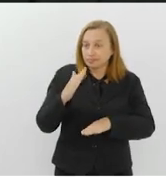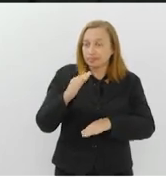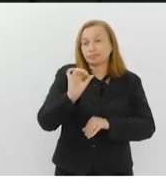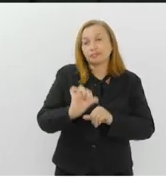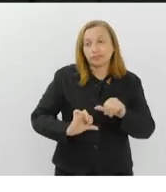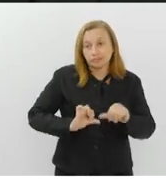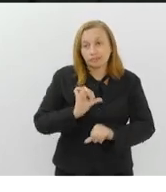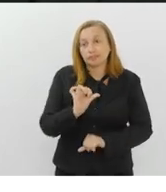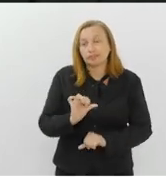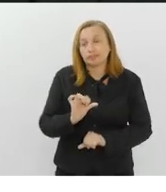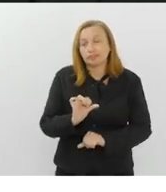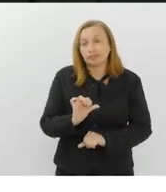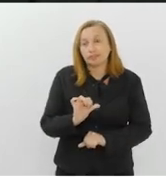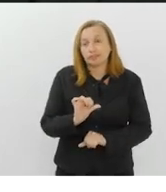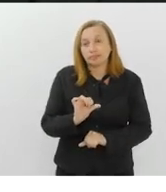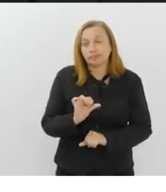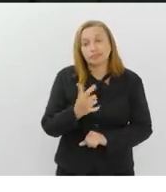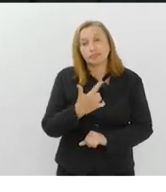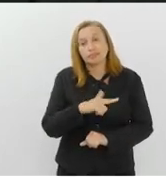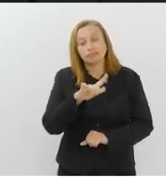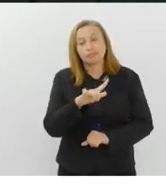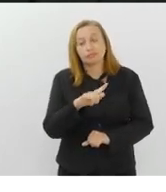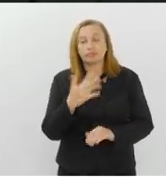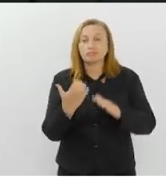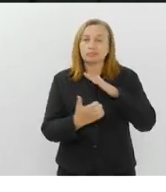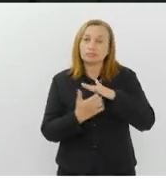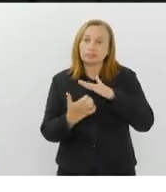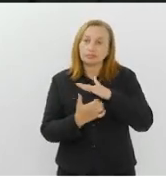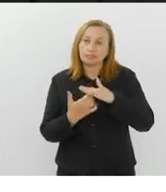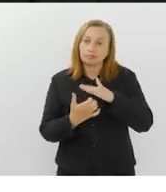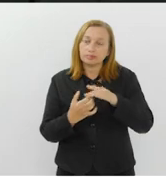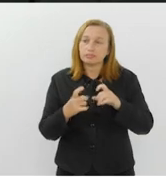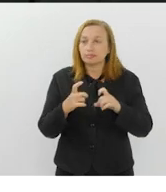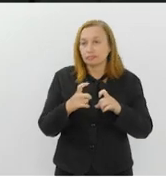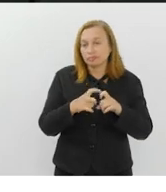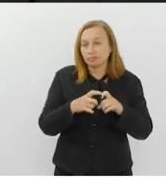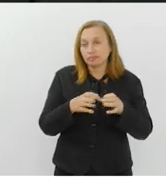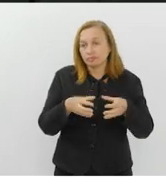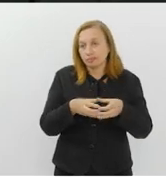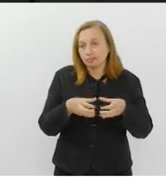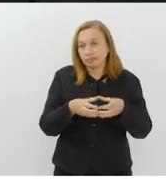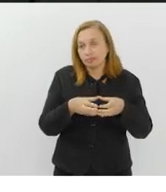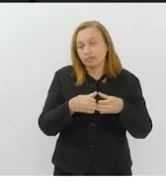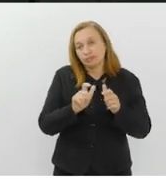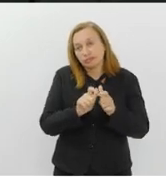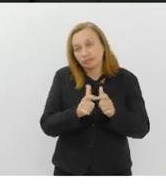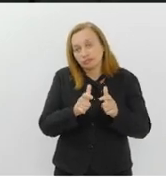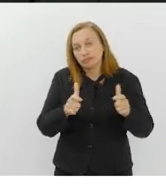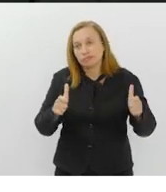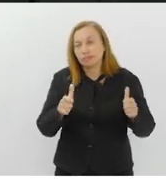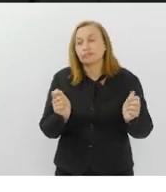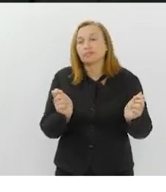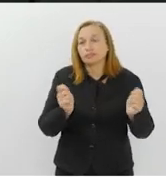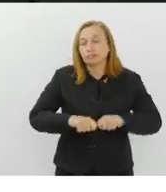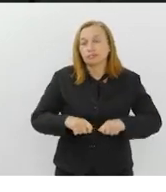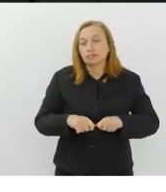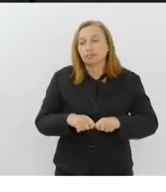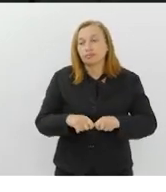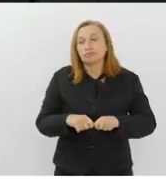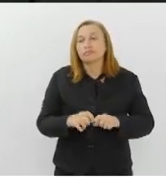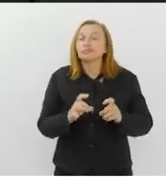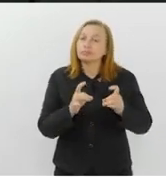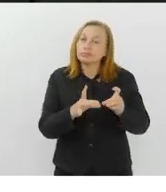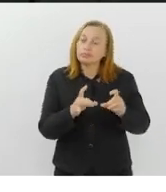transformou numa outra operadora, na verdade, tem uma medicina de grupo, e aí ela ampliou, no caso, a possibilidade de comercialização